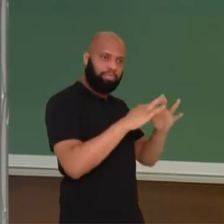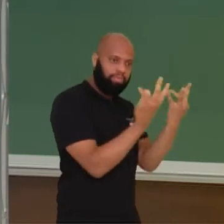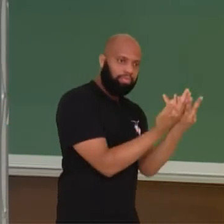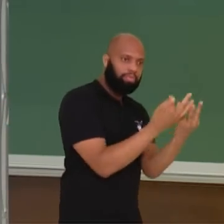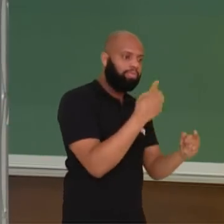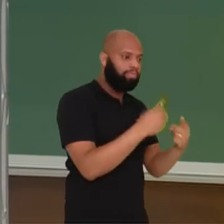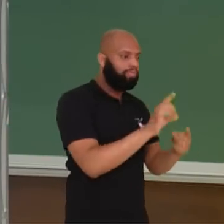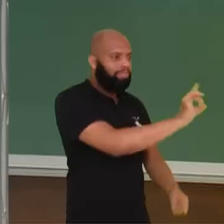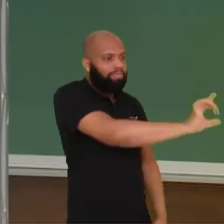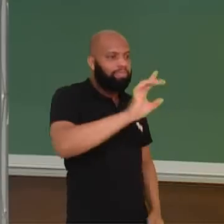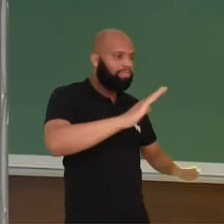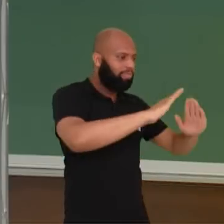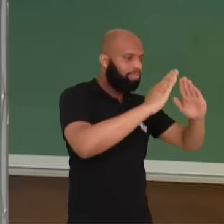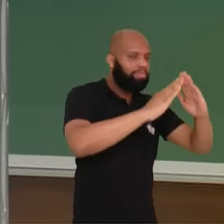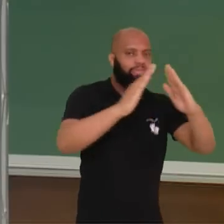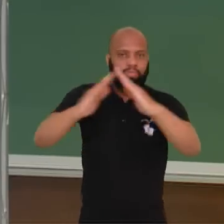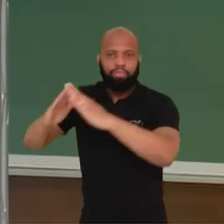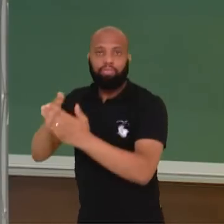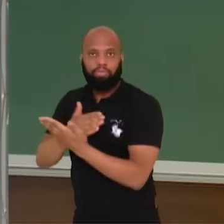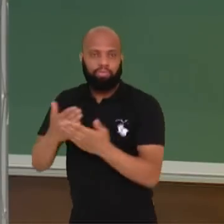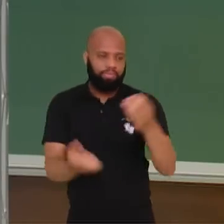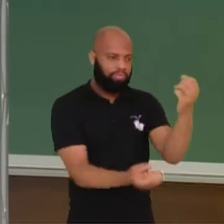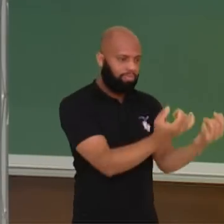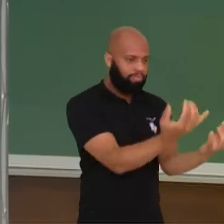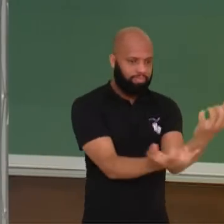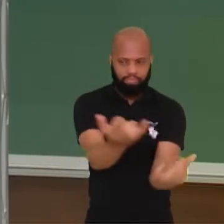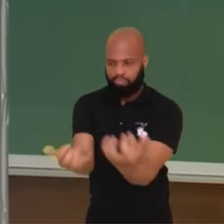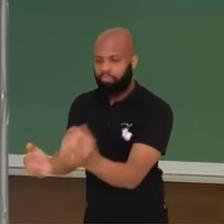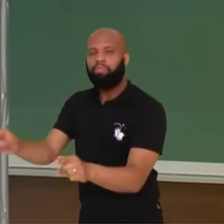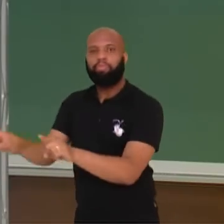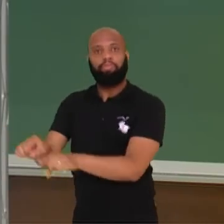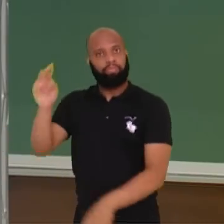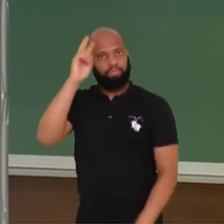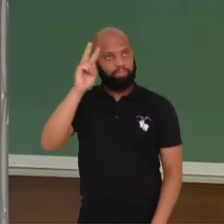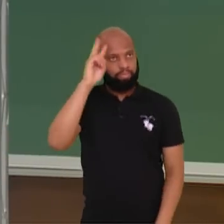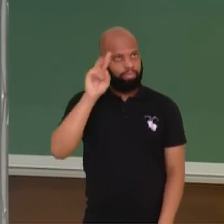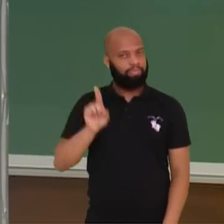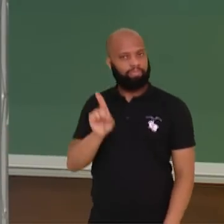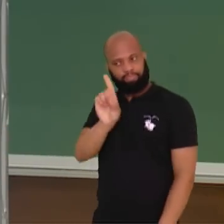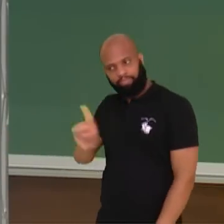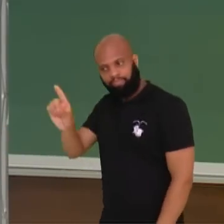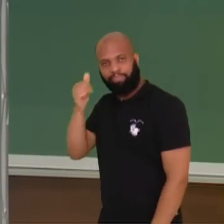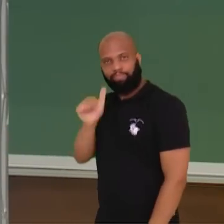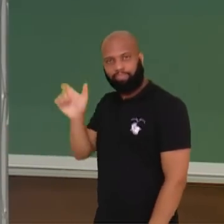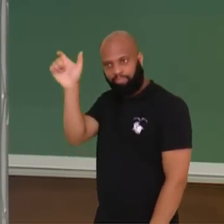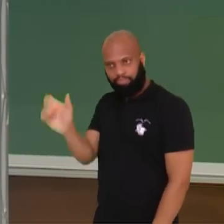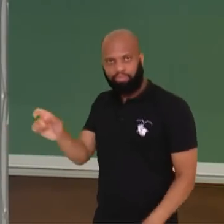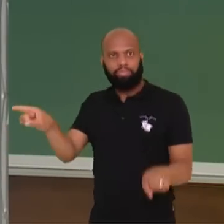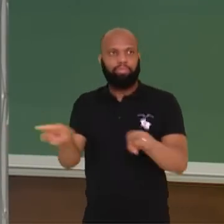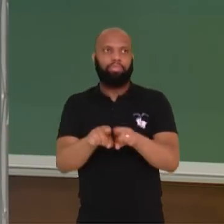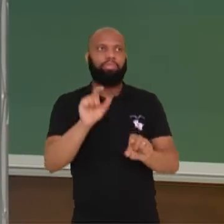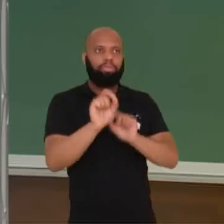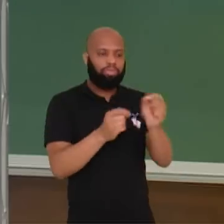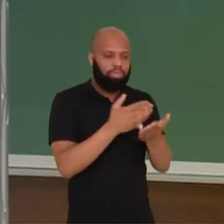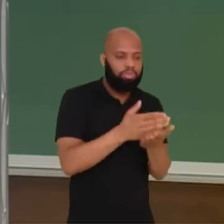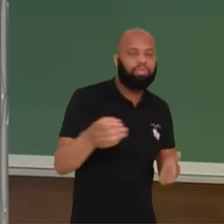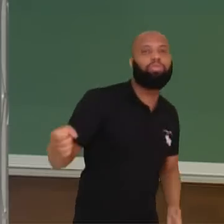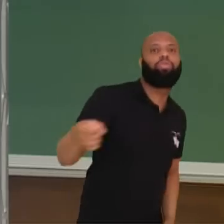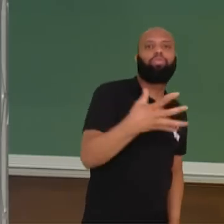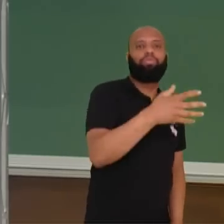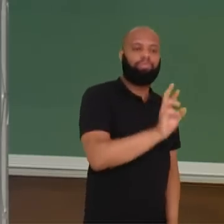Cada casa, quando iniciava, se acendia também o fogo e se lembrava a Héstia, né? Que ali começava uma